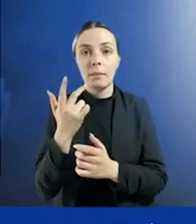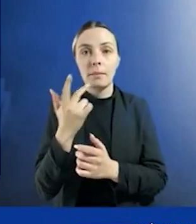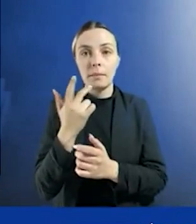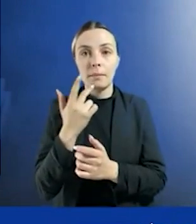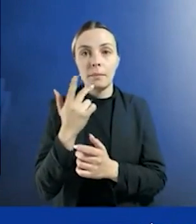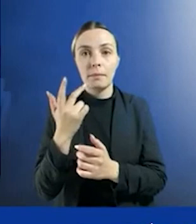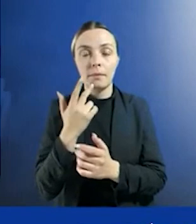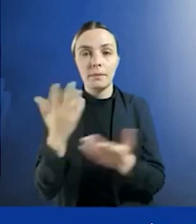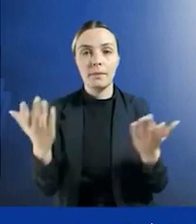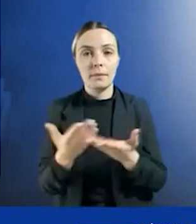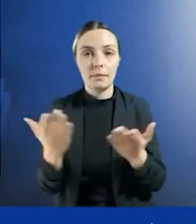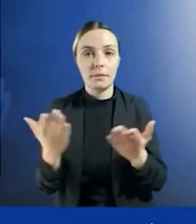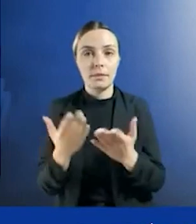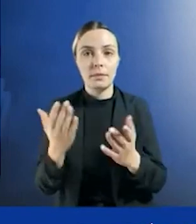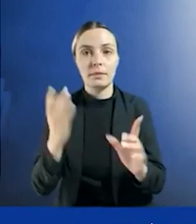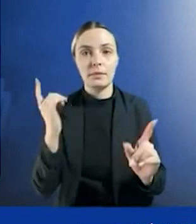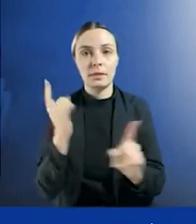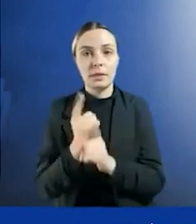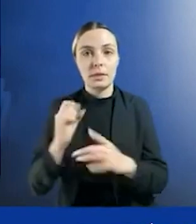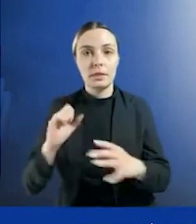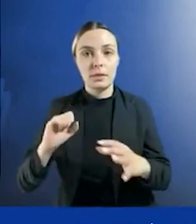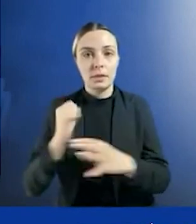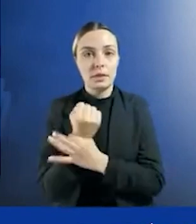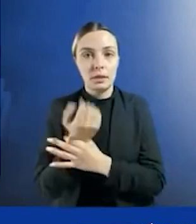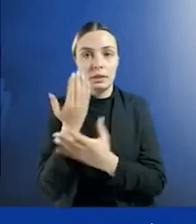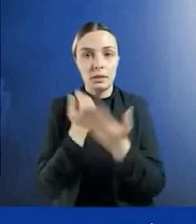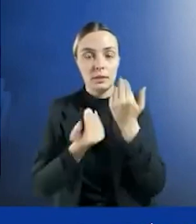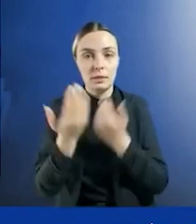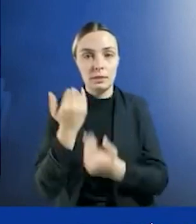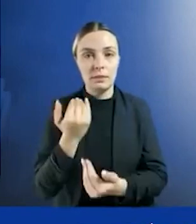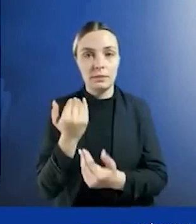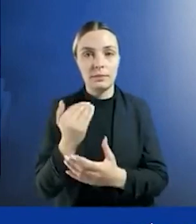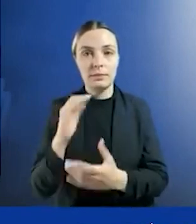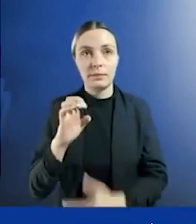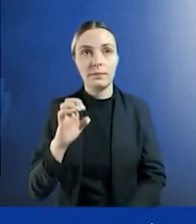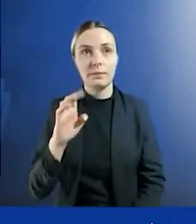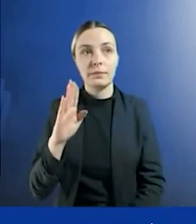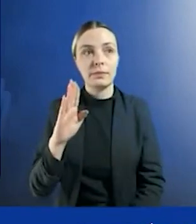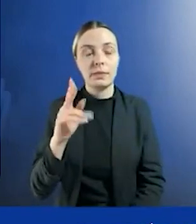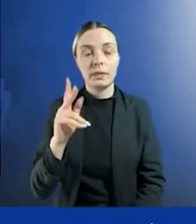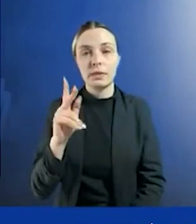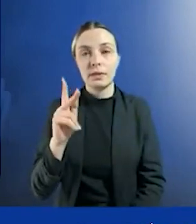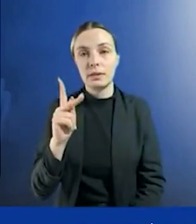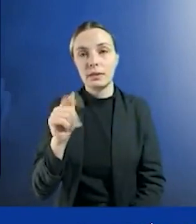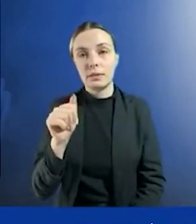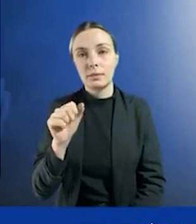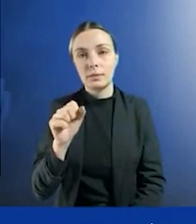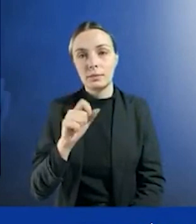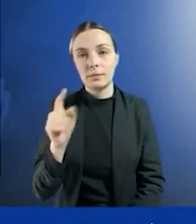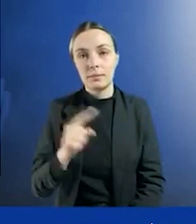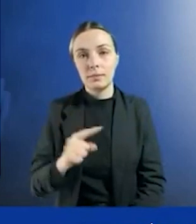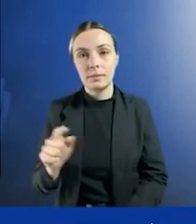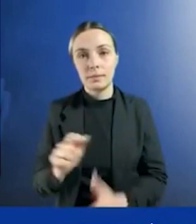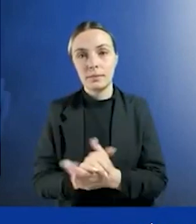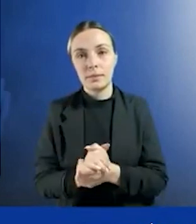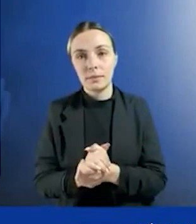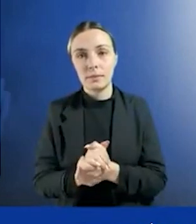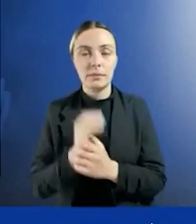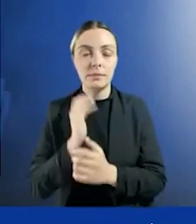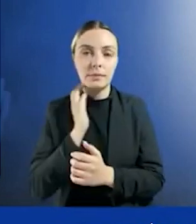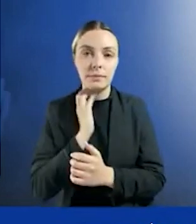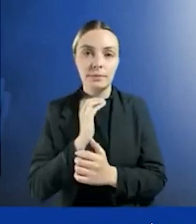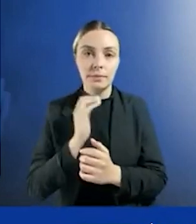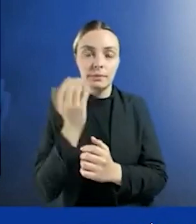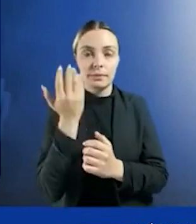a segurança alimentar e paz, estão conosco aqui no palco o presidente da Comissão do Meio Ambiente da CNA